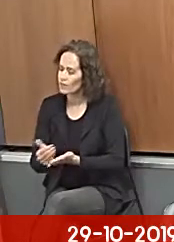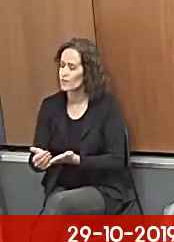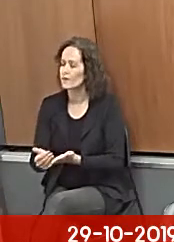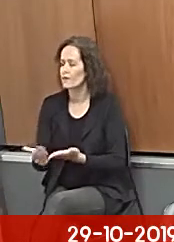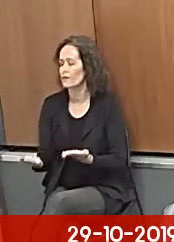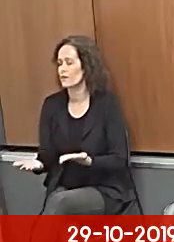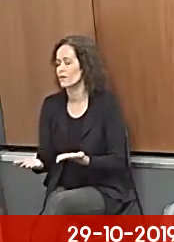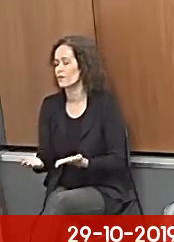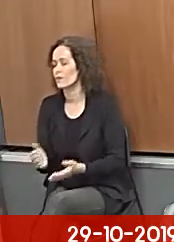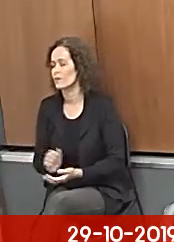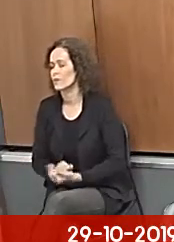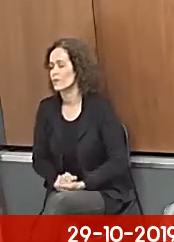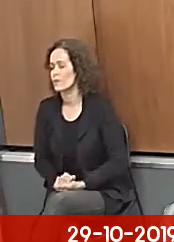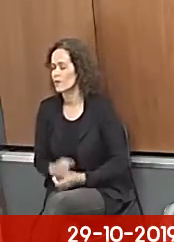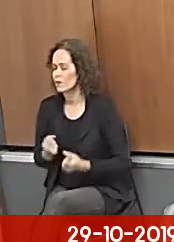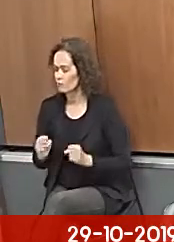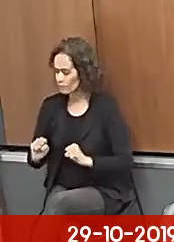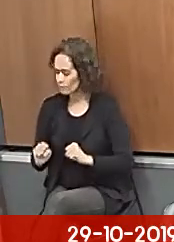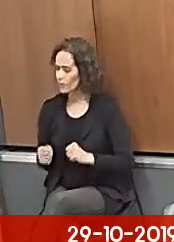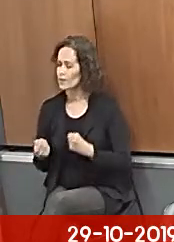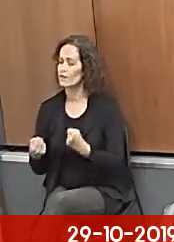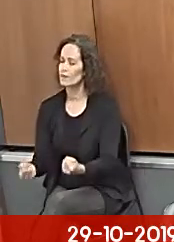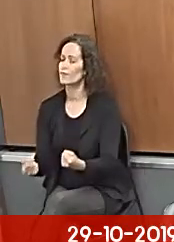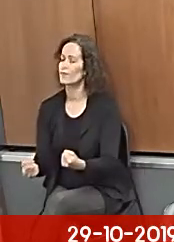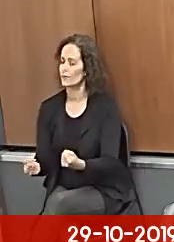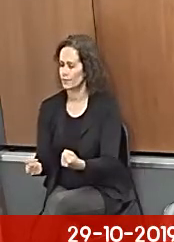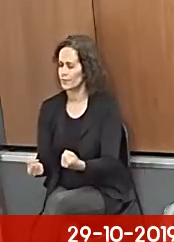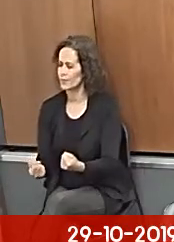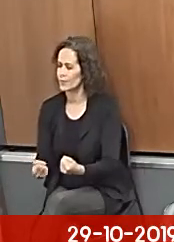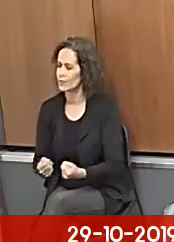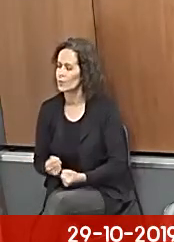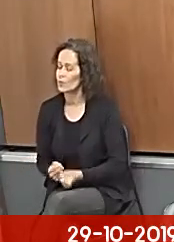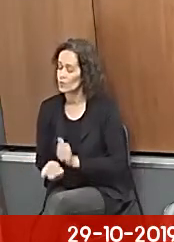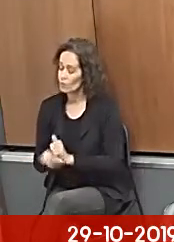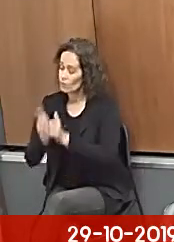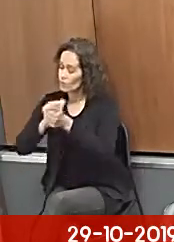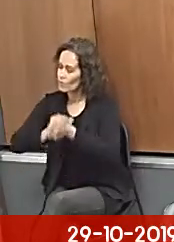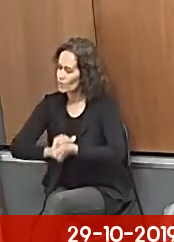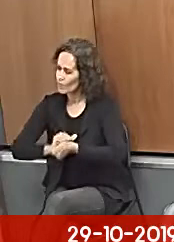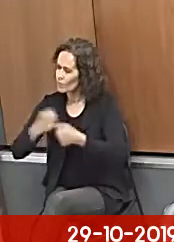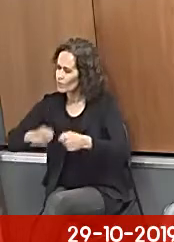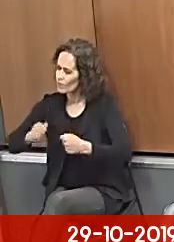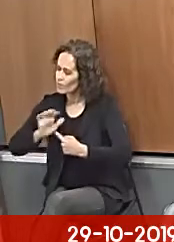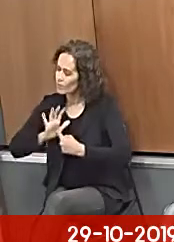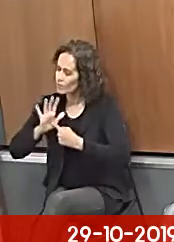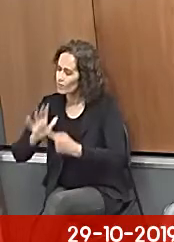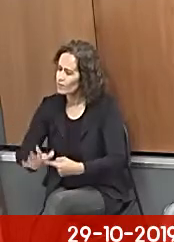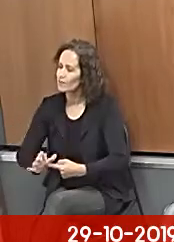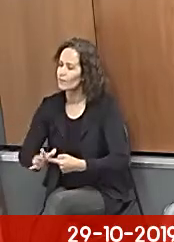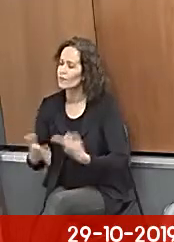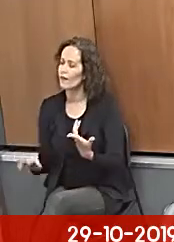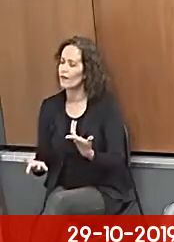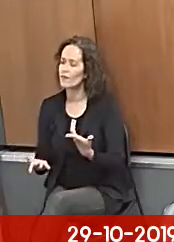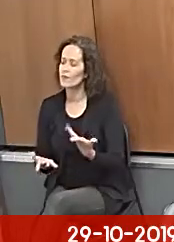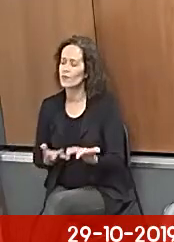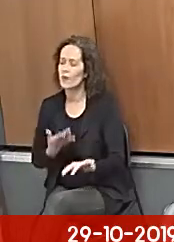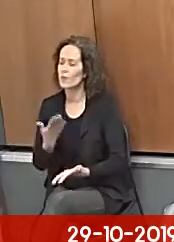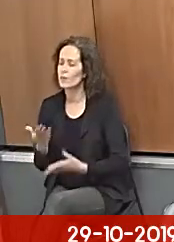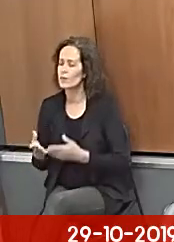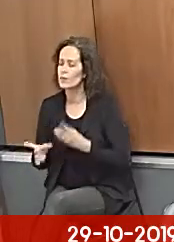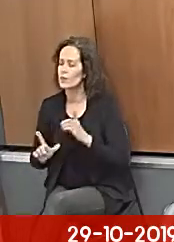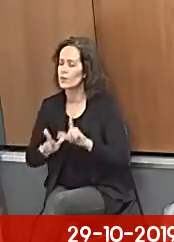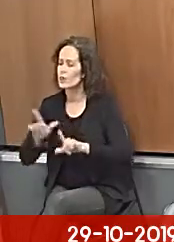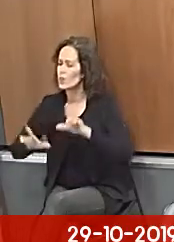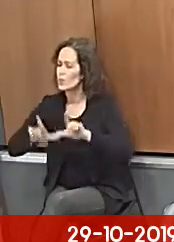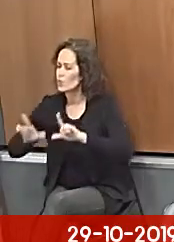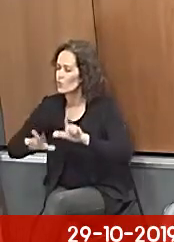brincadeira, defendo muito essa tese, que o esporte tem que ser apresentado de forma lúdica. E, a partir dali,